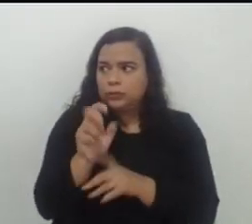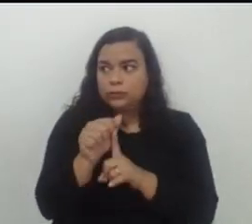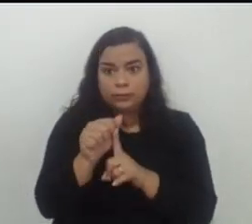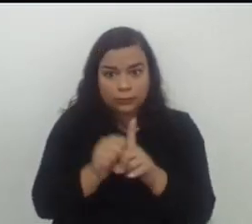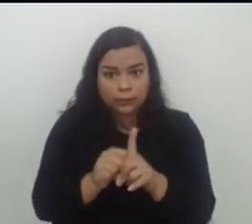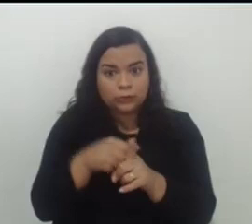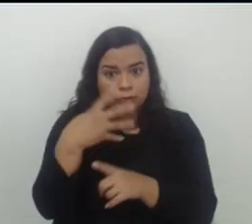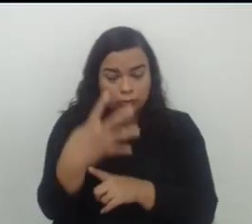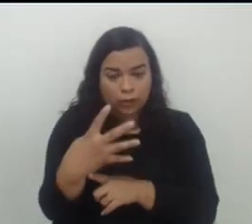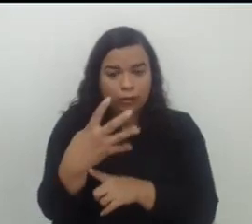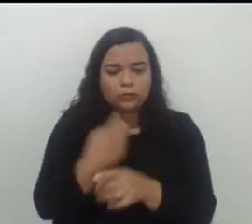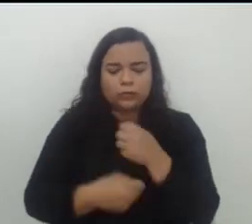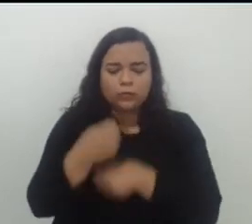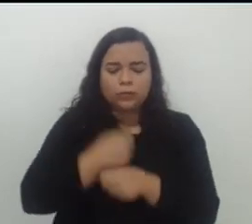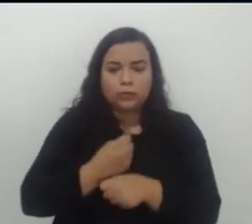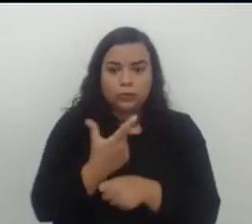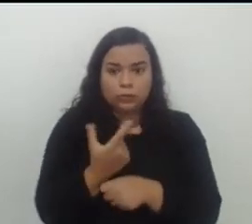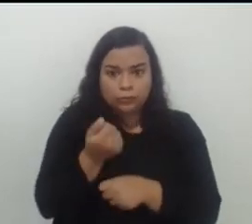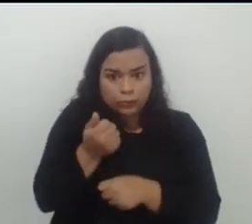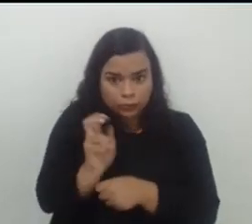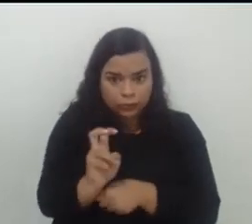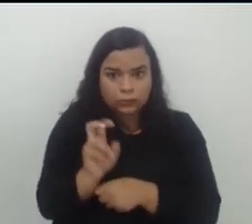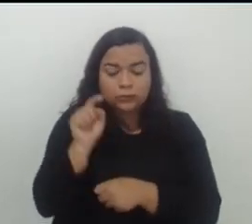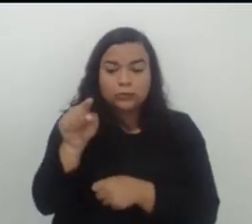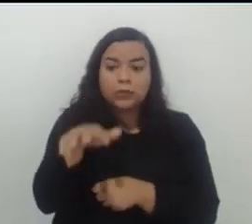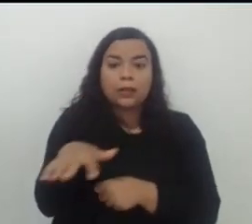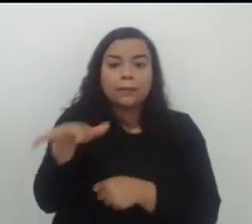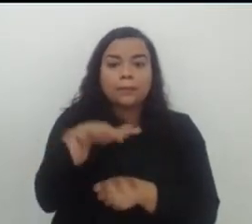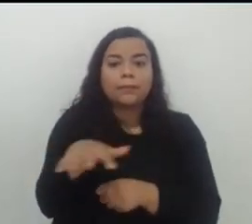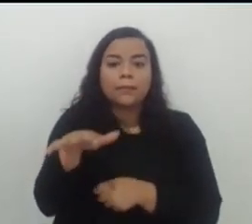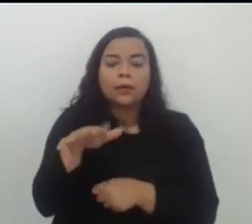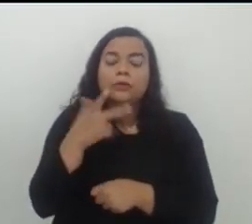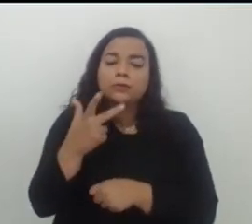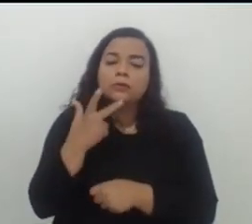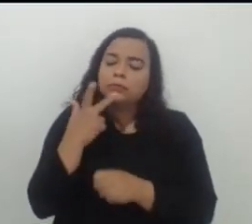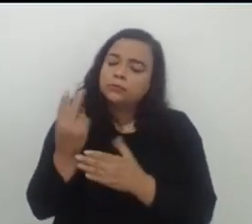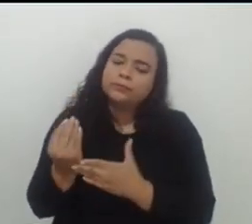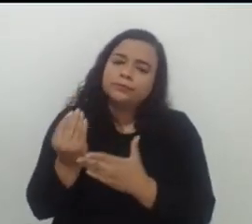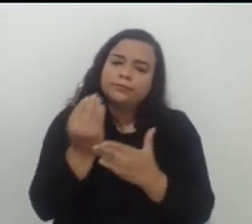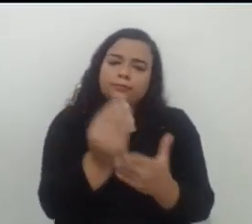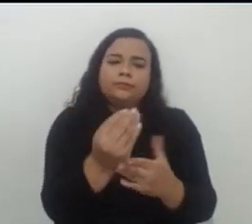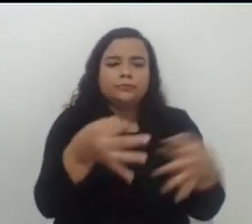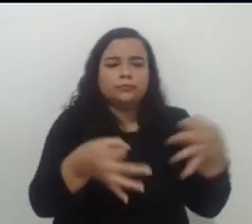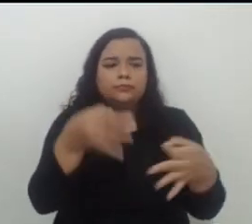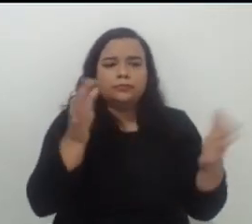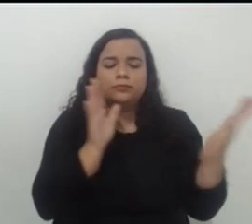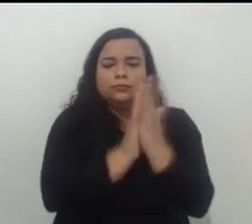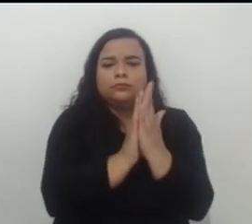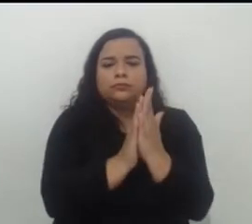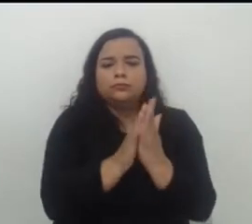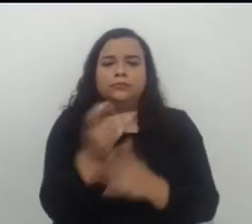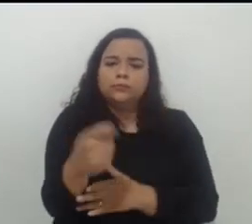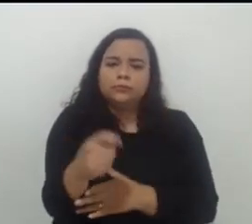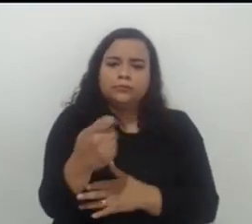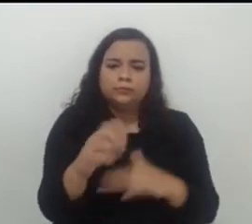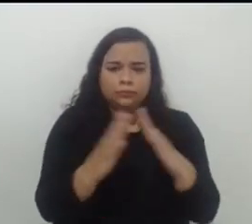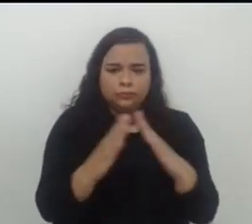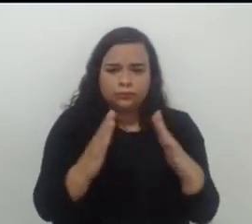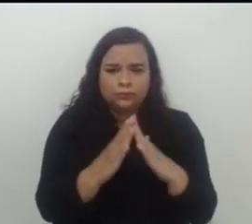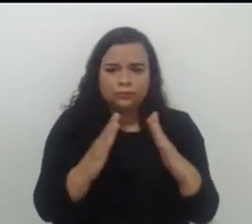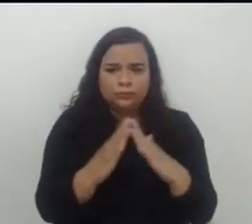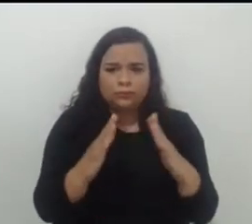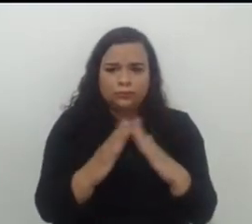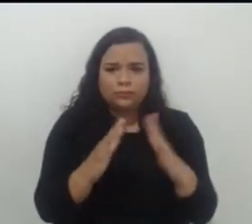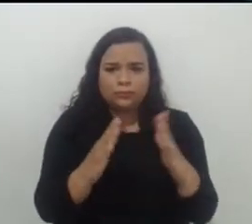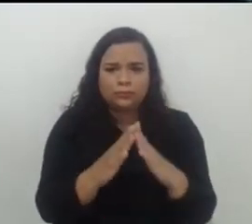15/4/2015, em que a parte repugna pela devolução em juízo das chaves do imóvel objeto da